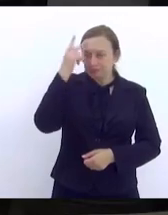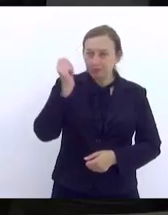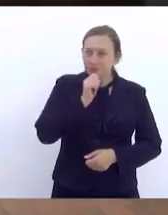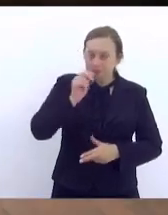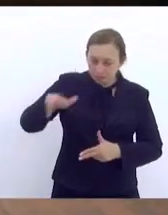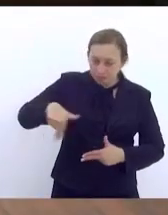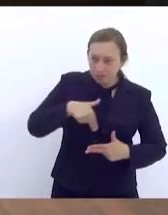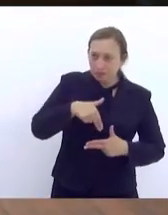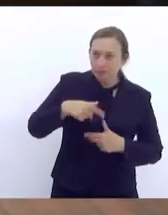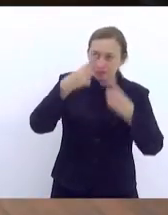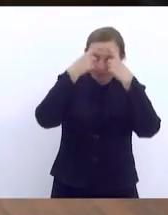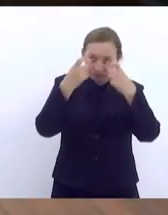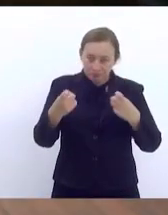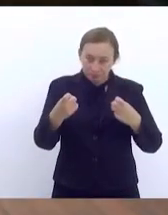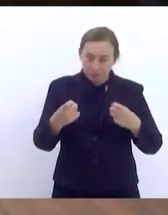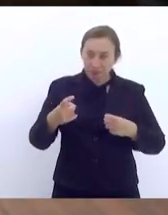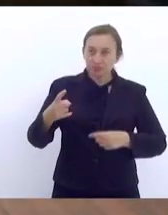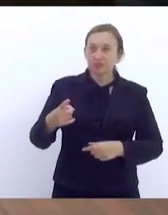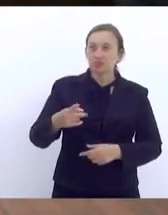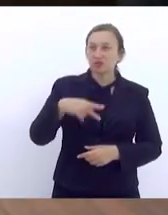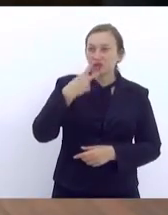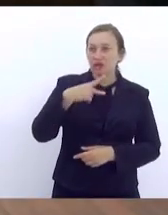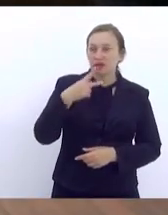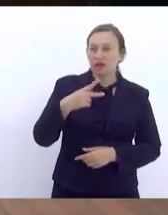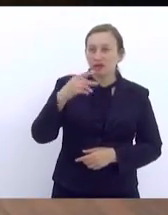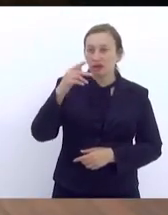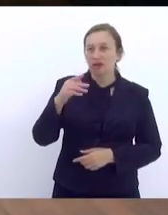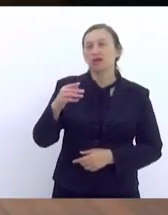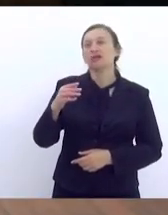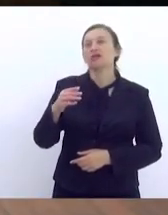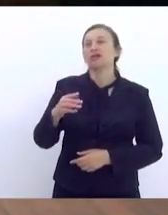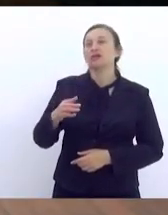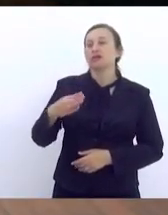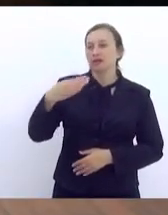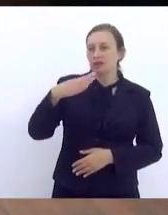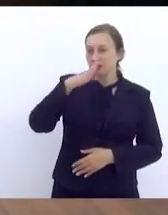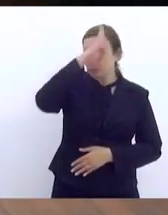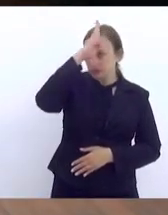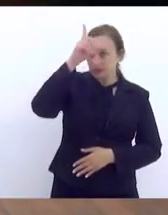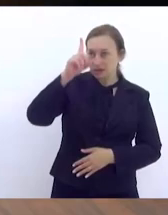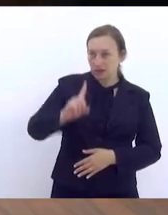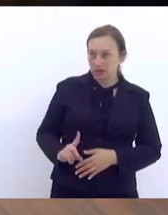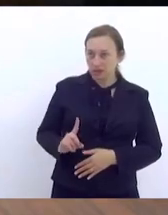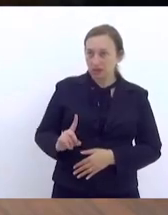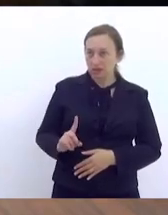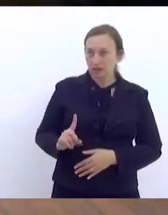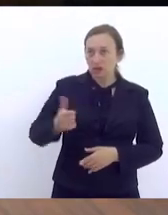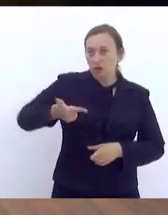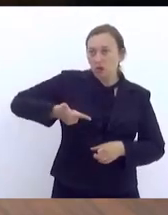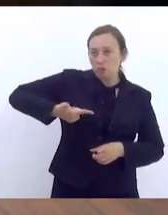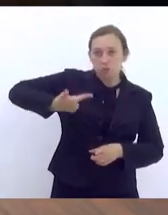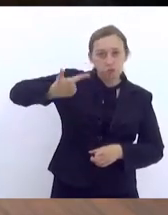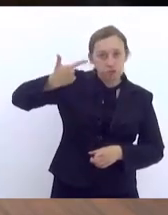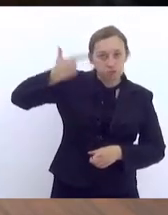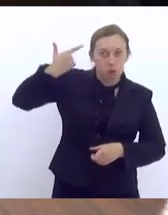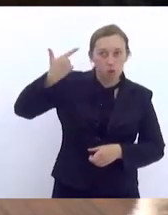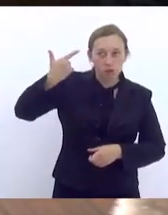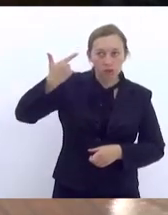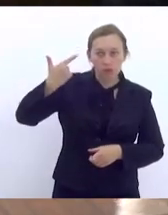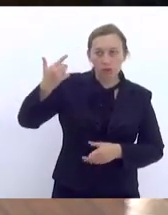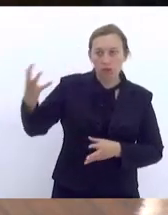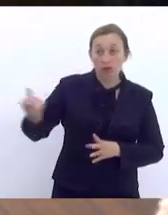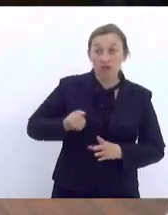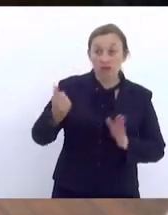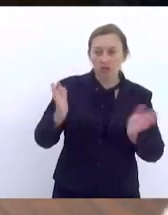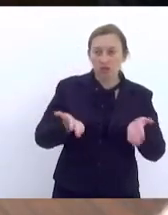sofro violência quando eu resolvi falar que eu era bolsonarista de direita eu recebi até que ia tomar um tiro na cara então assim